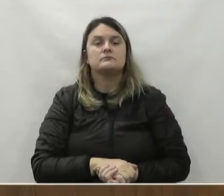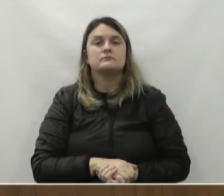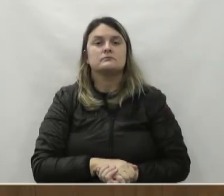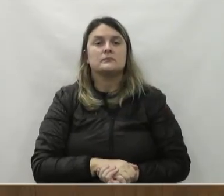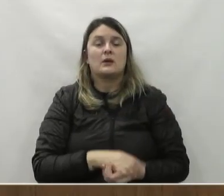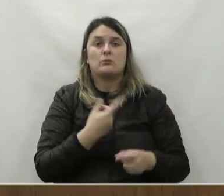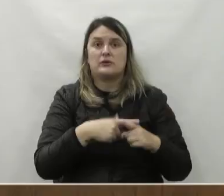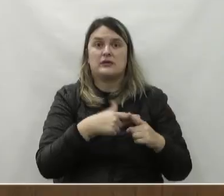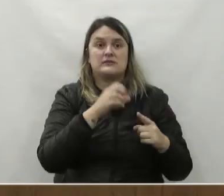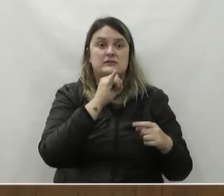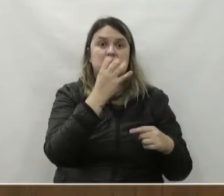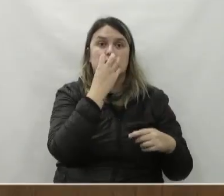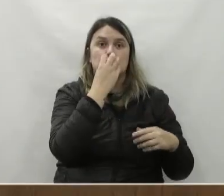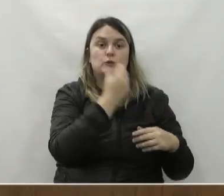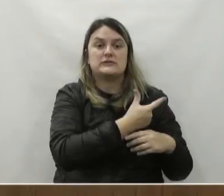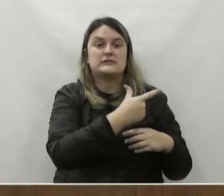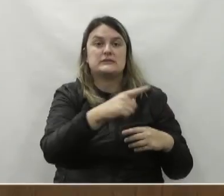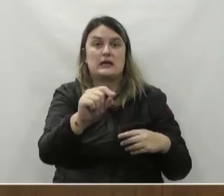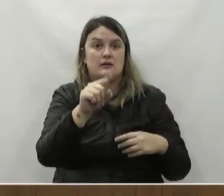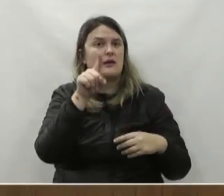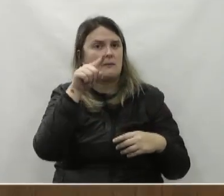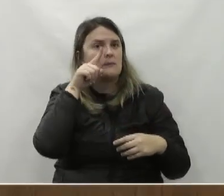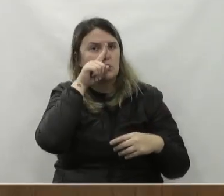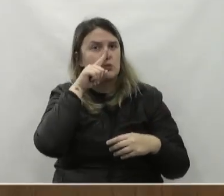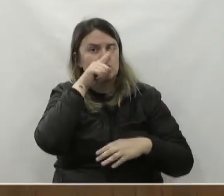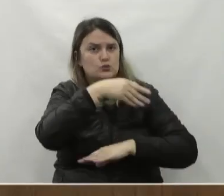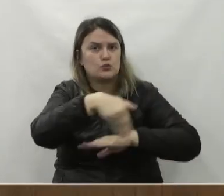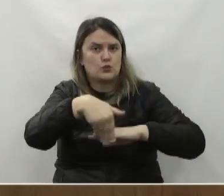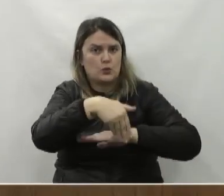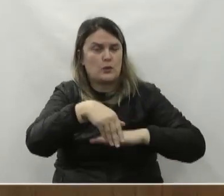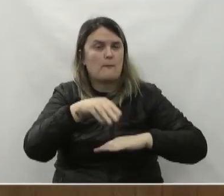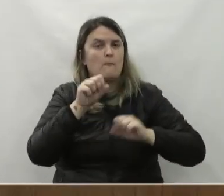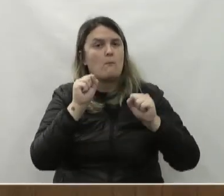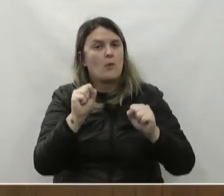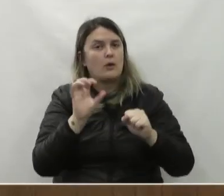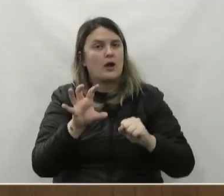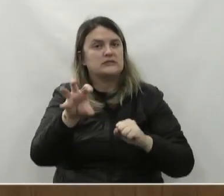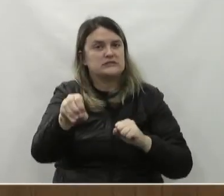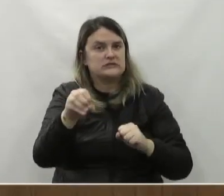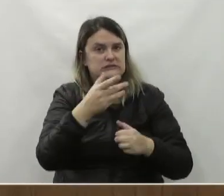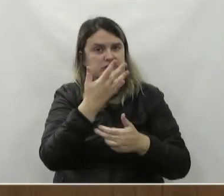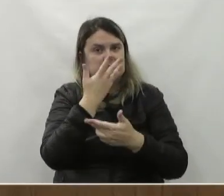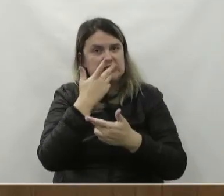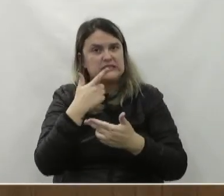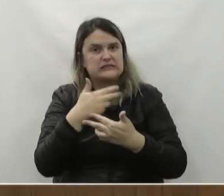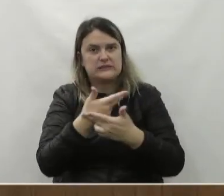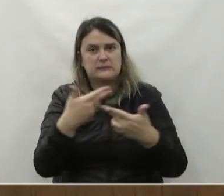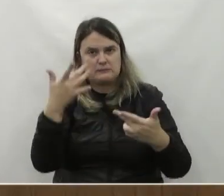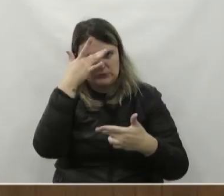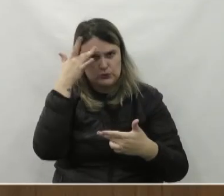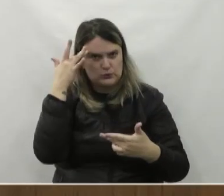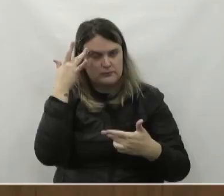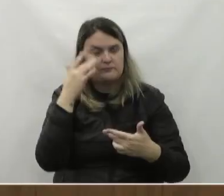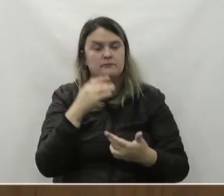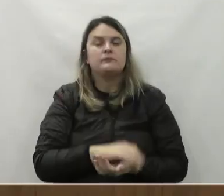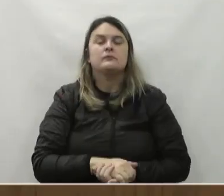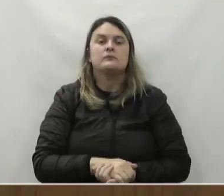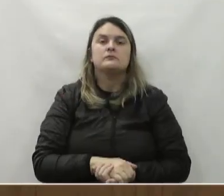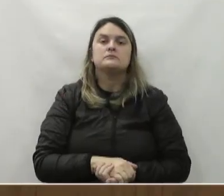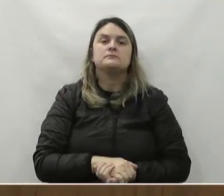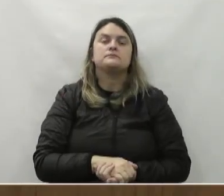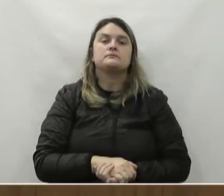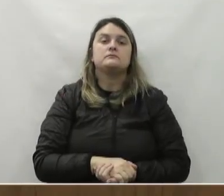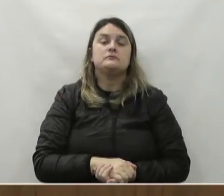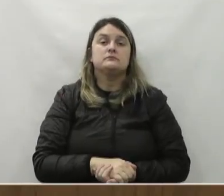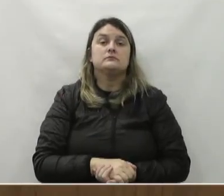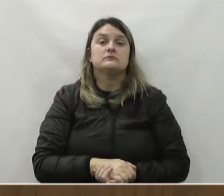permitindo que represente perigo à população. Diante da gravidade da situação e do risco à integridade